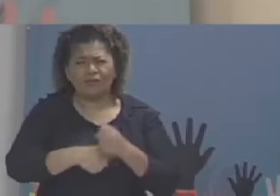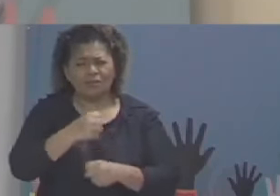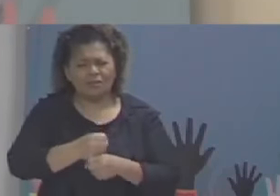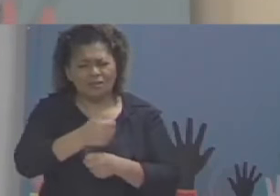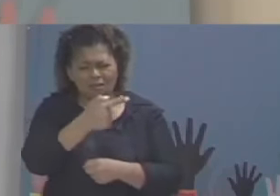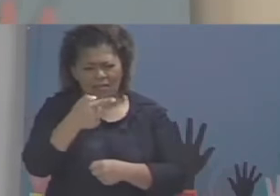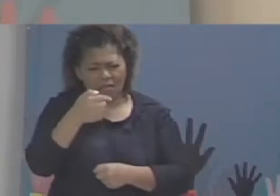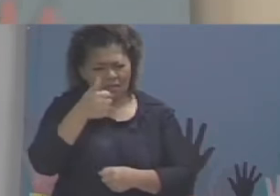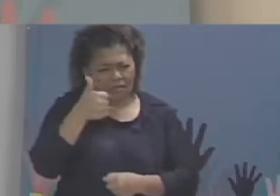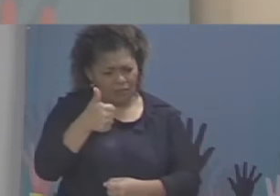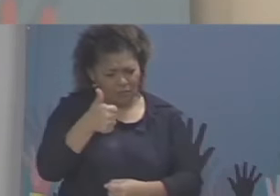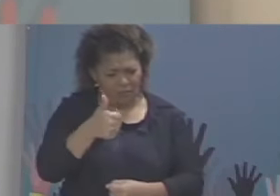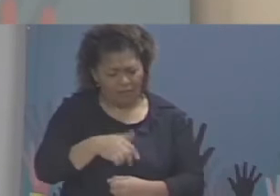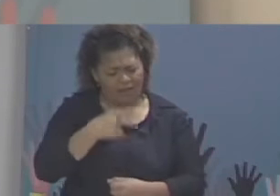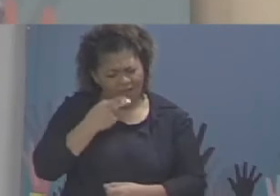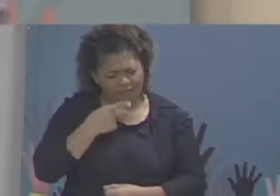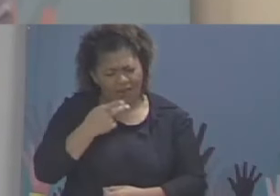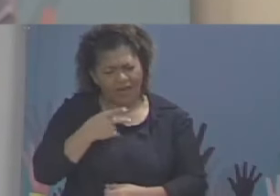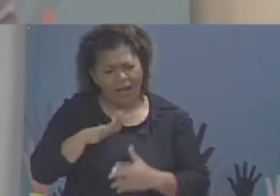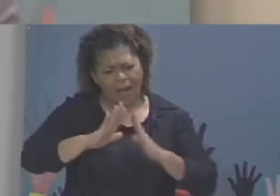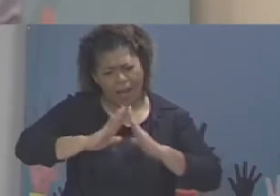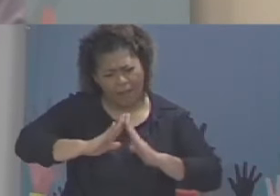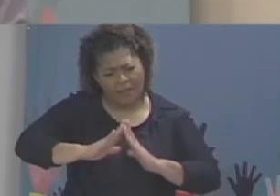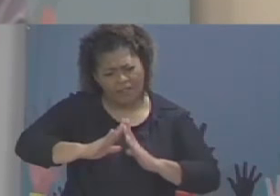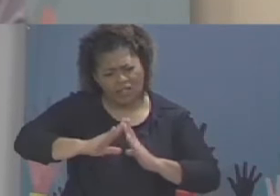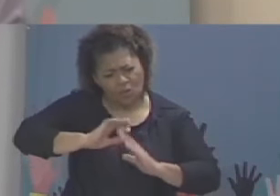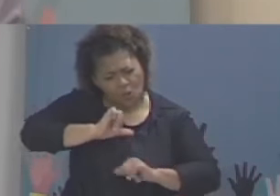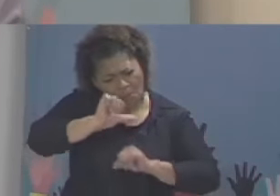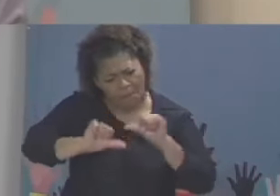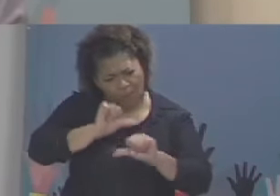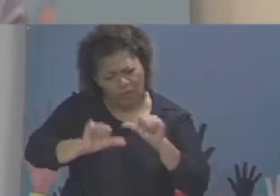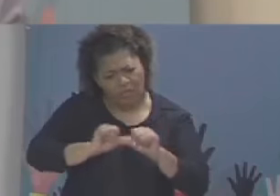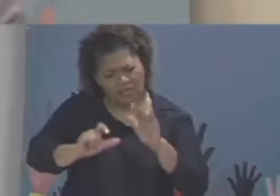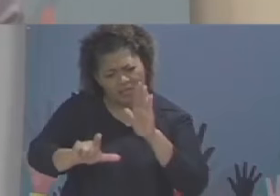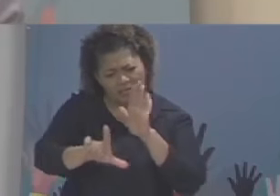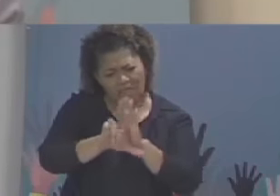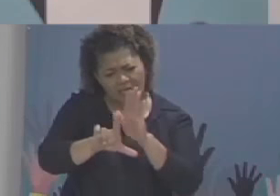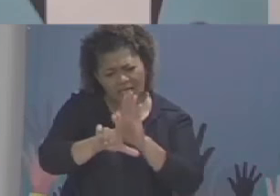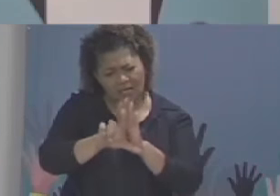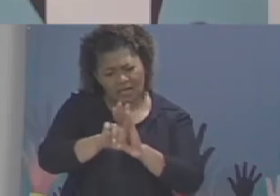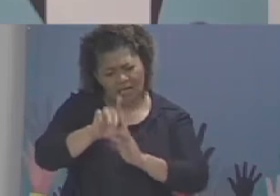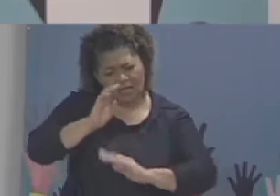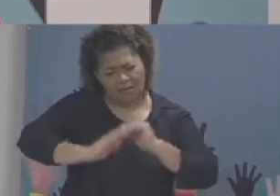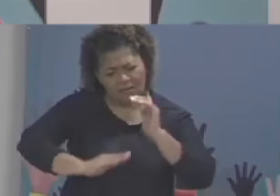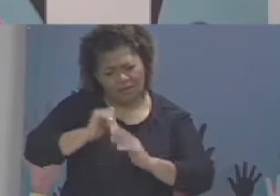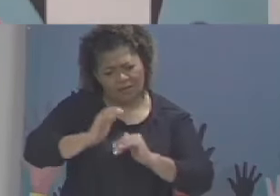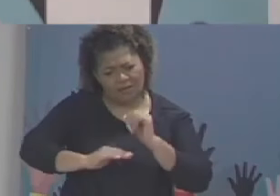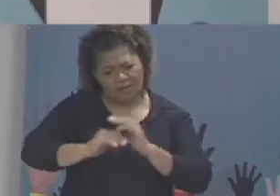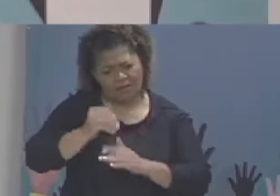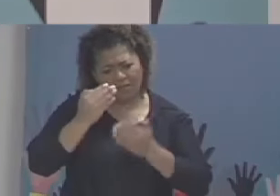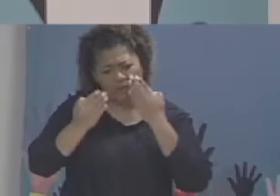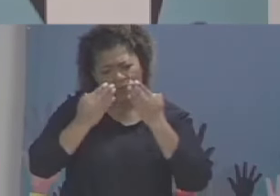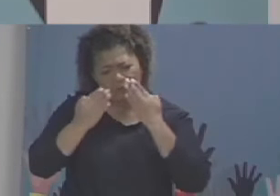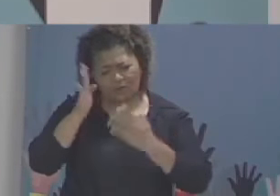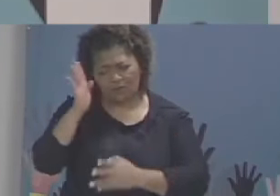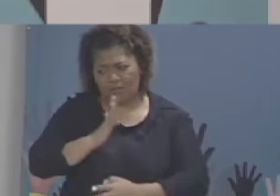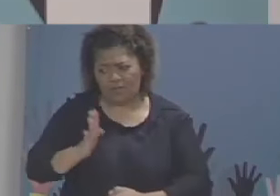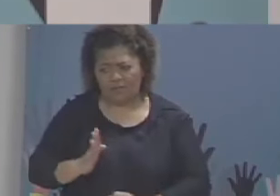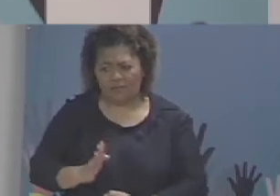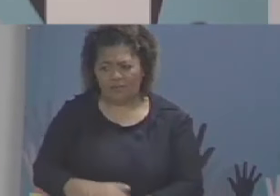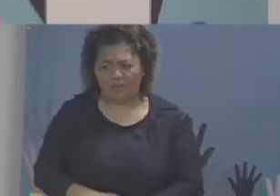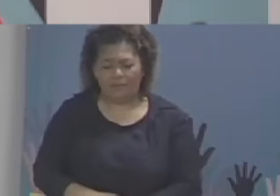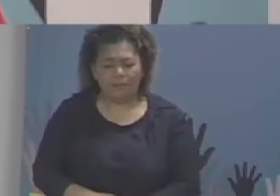quebradas. Então, falar sobre isso é pedir uma reforma legislativa do exercício profissional da psicologia no Brasil. Obrigado,